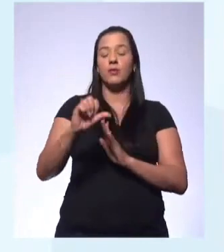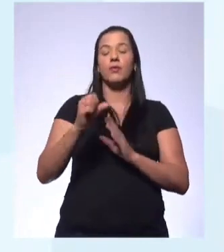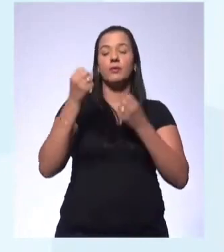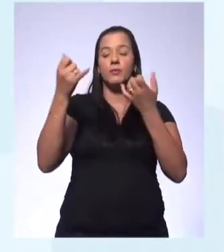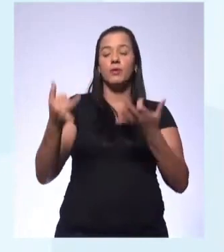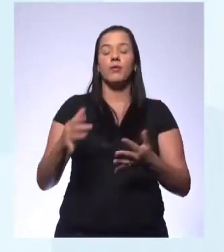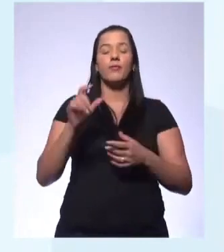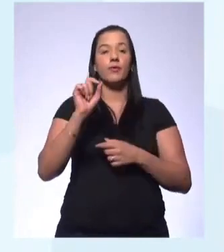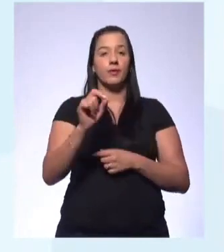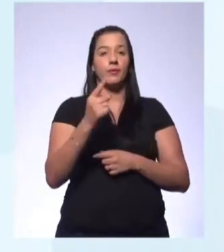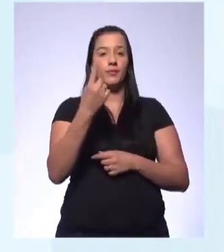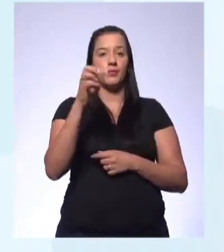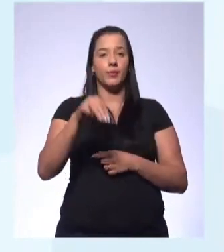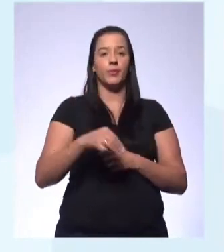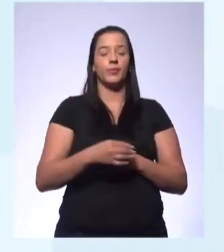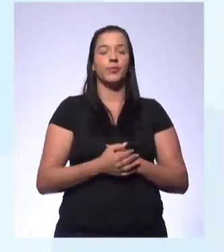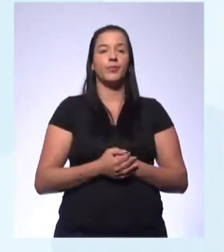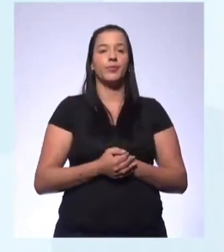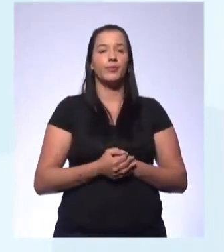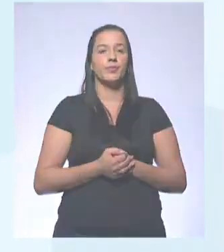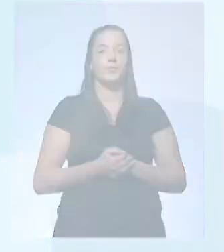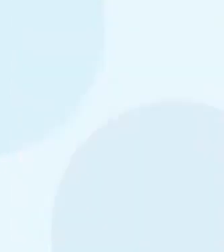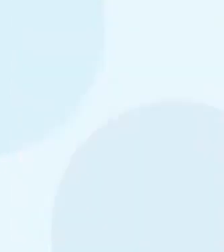já volta.